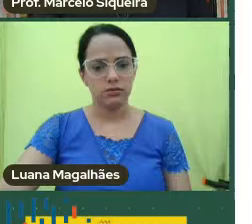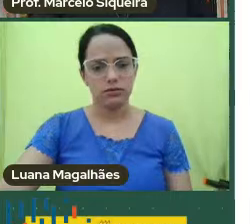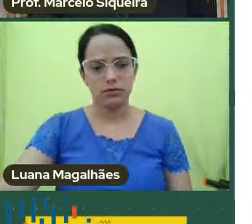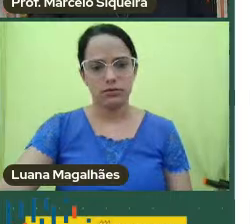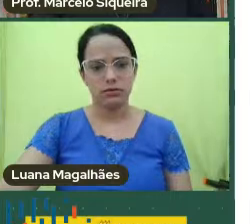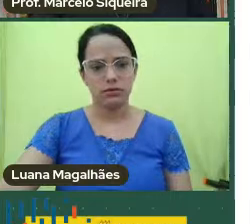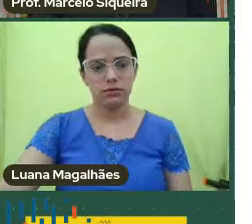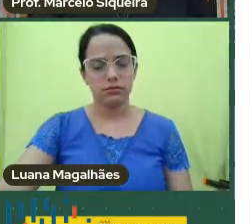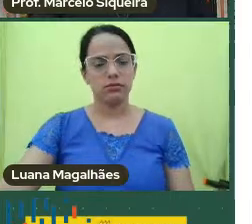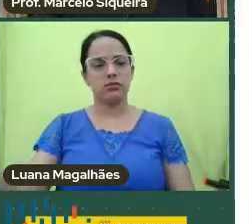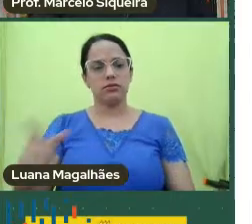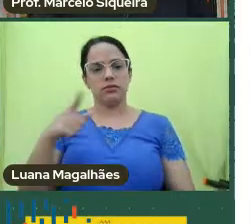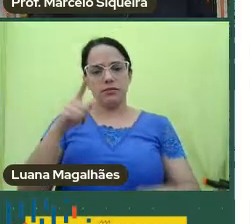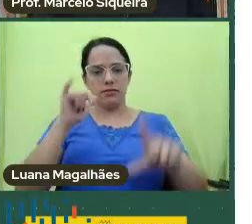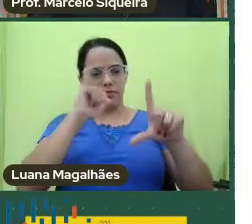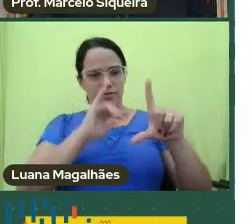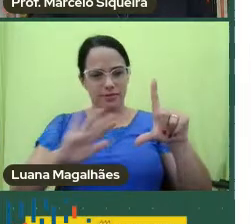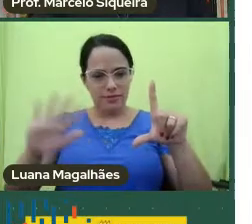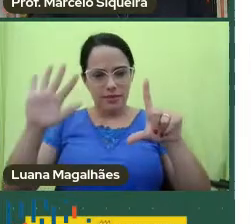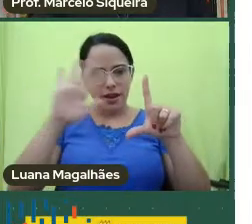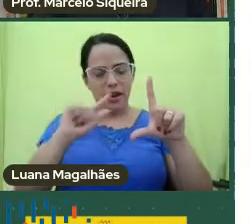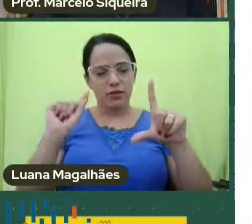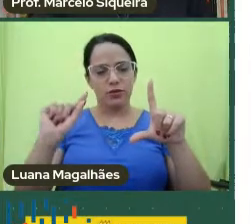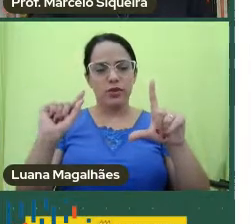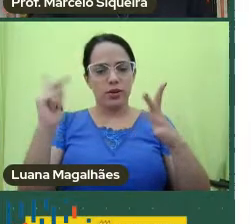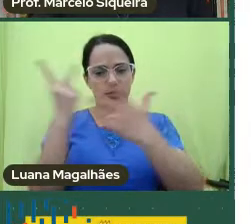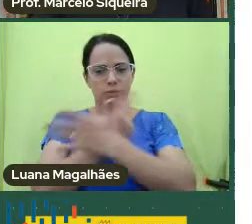que essa imagem foi